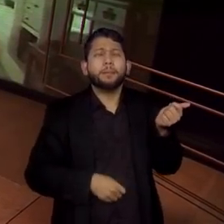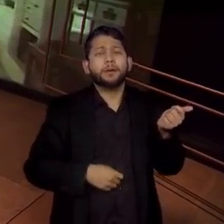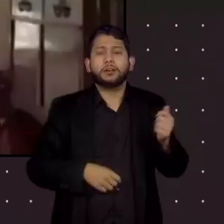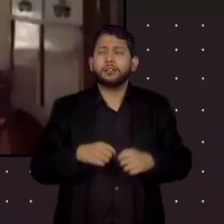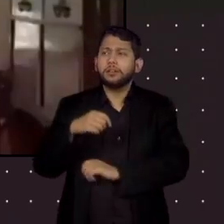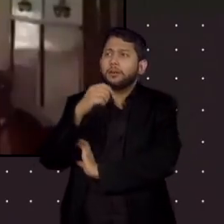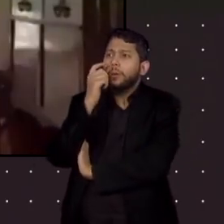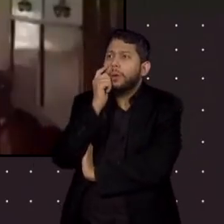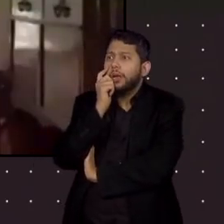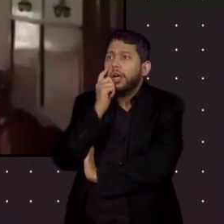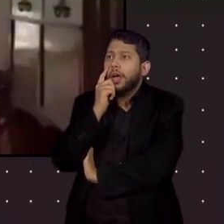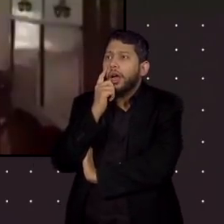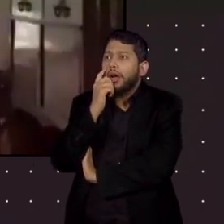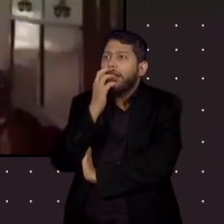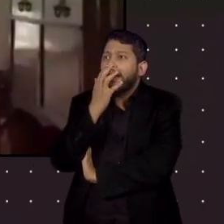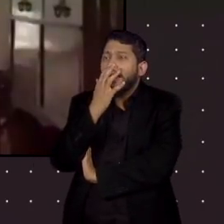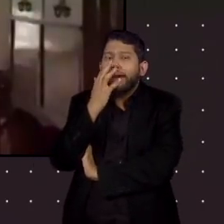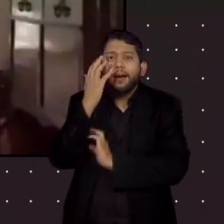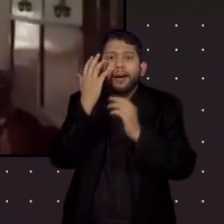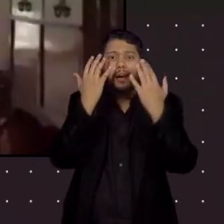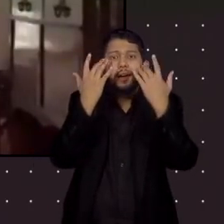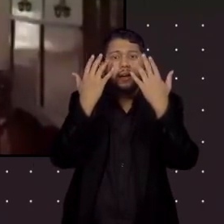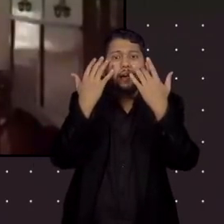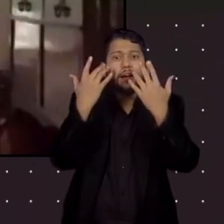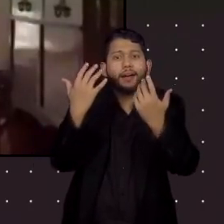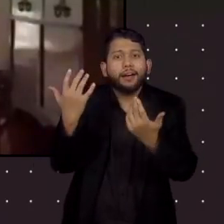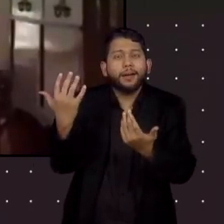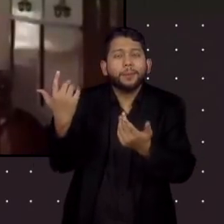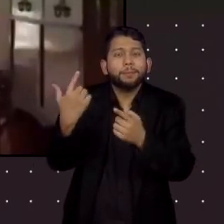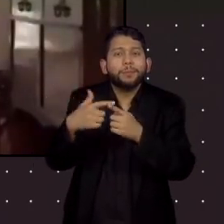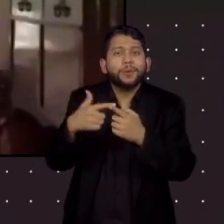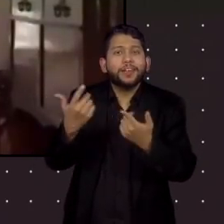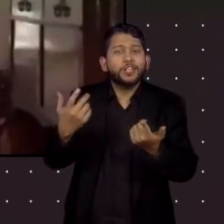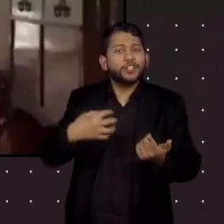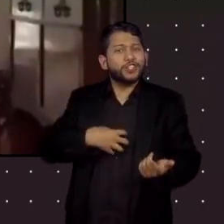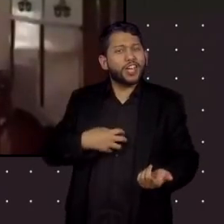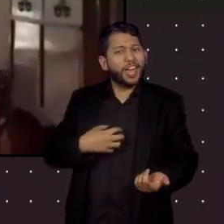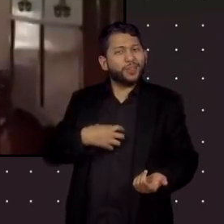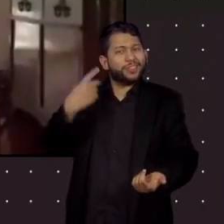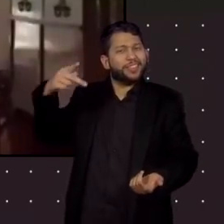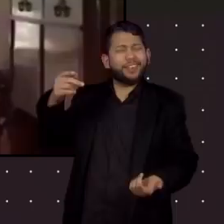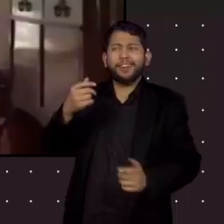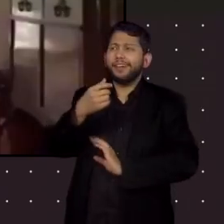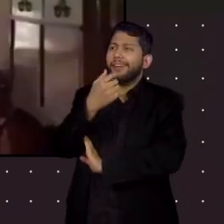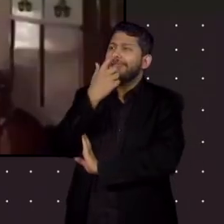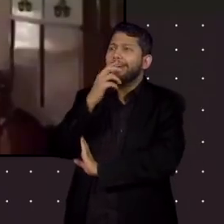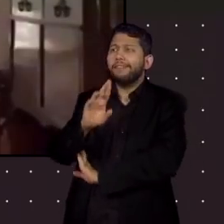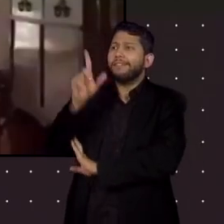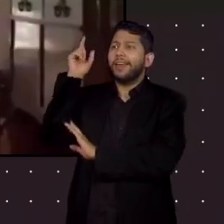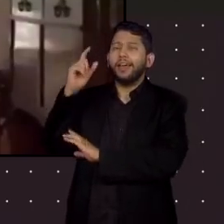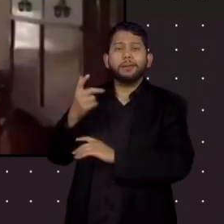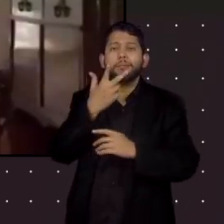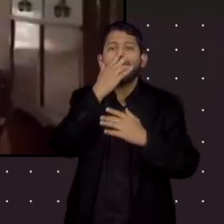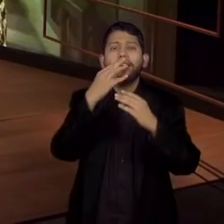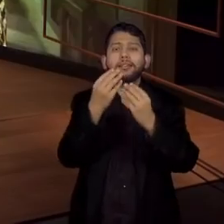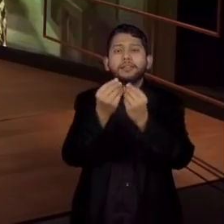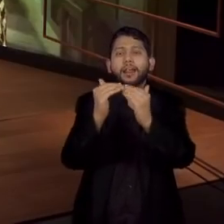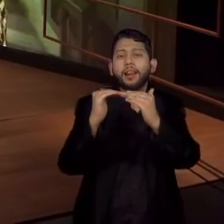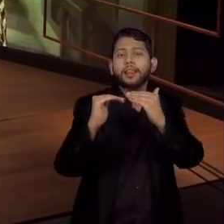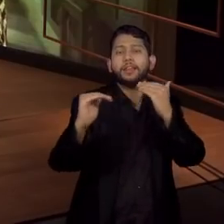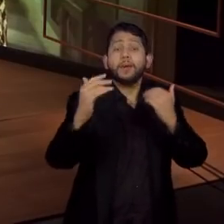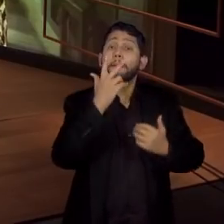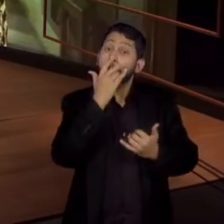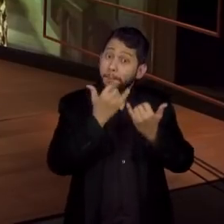Eu fiquei encantada com aquilo, porque era uma forma de cantar assim, liso, assim como o João Gilberto,